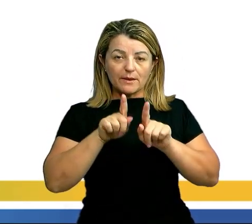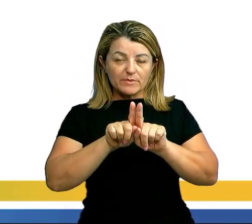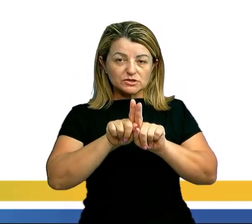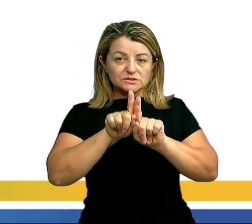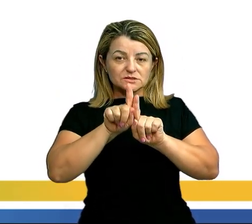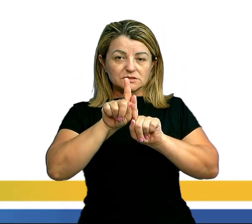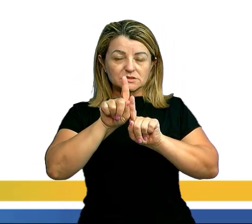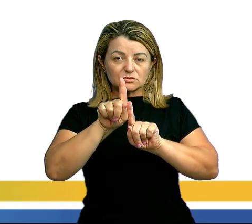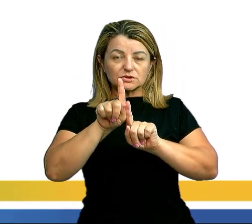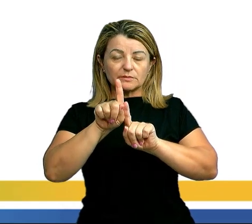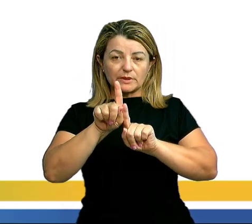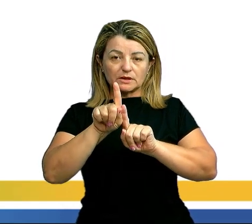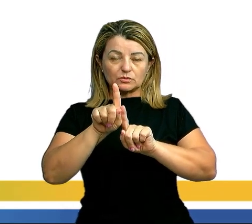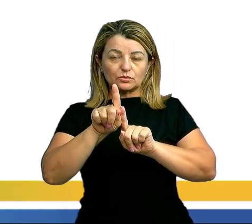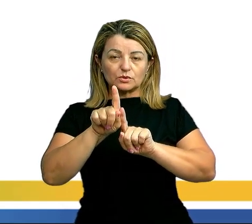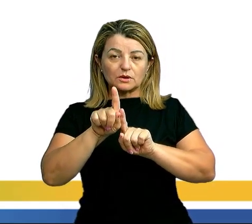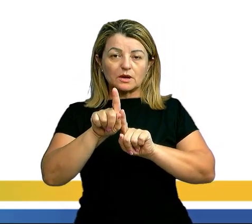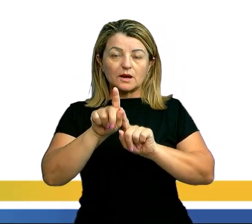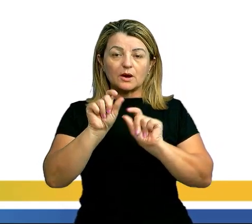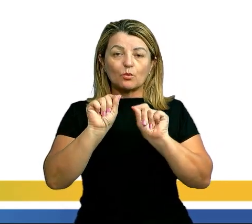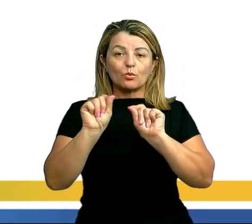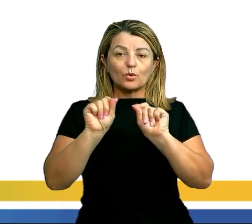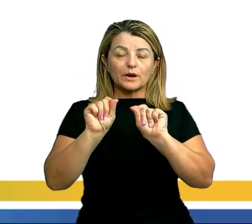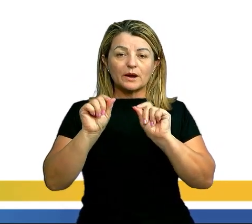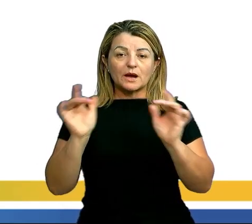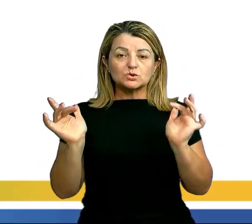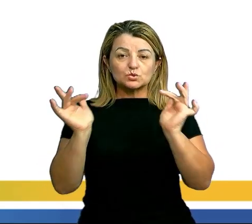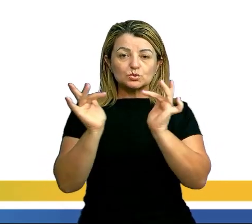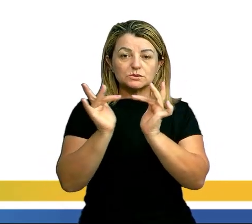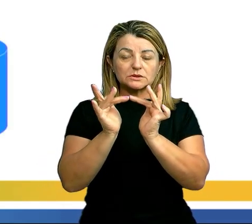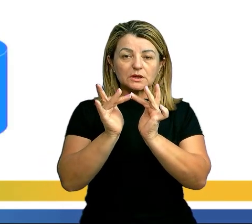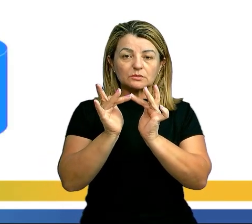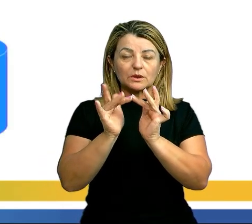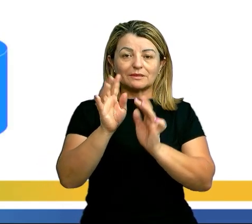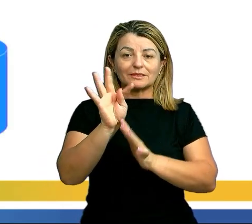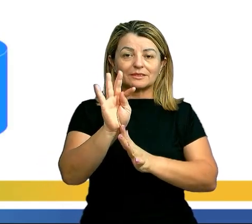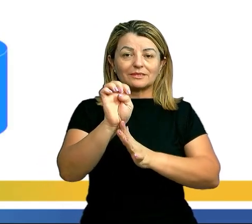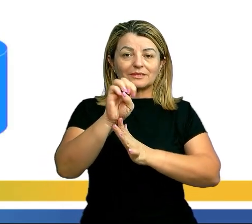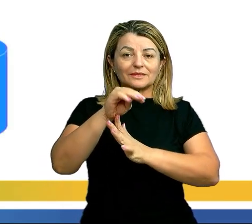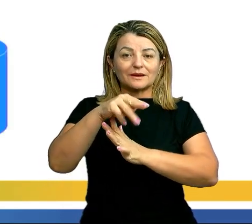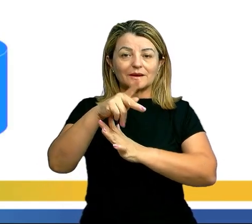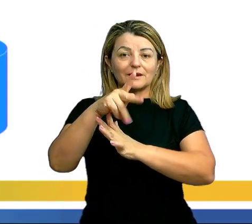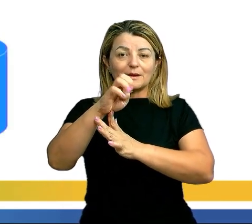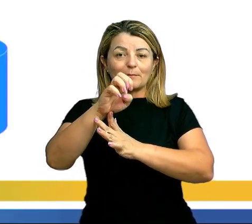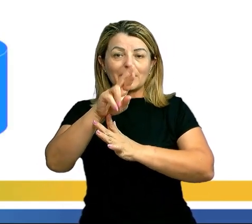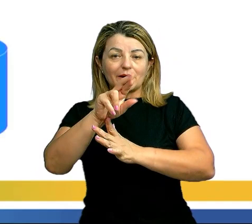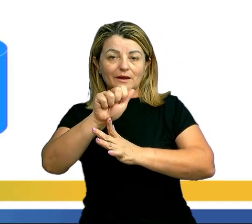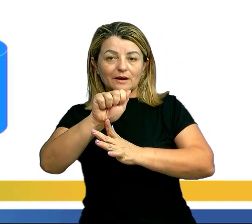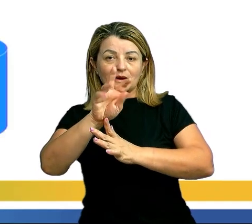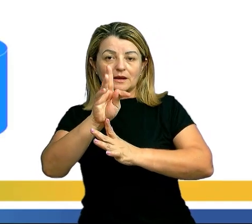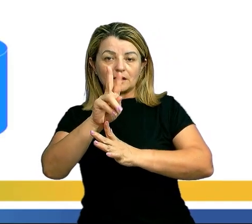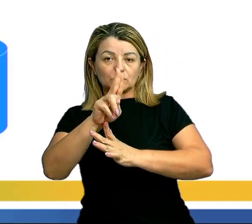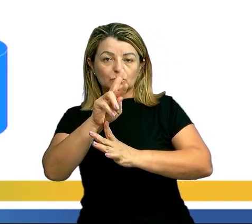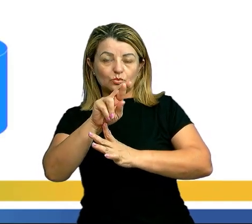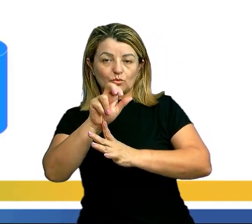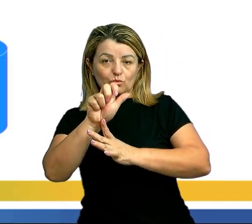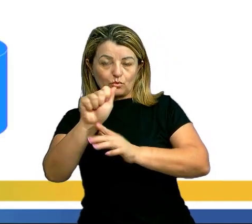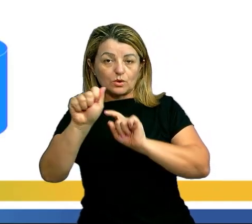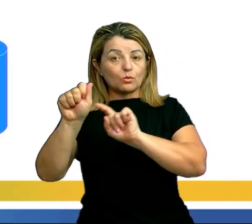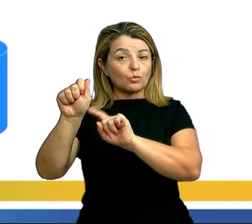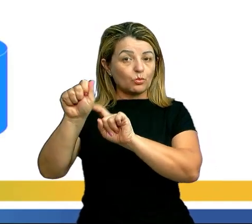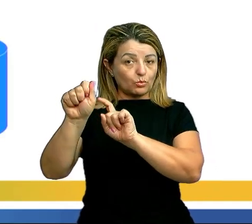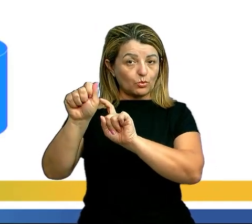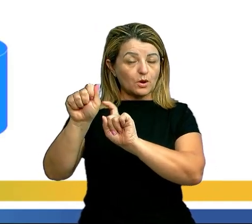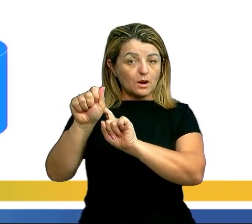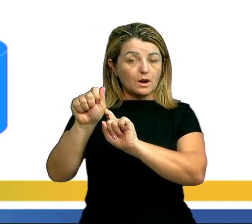temperatura. E isso é associado à temperatura. Quando falamos em temperatura e calor,